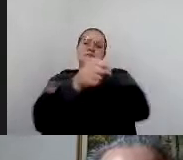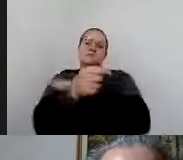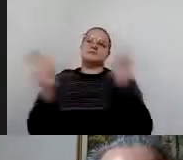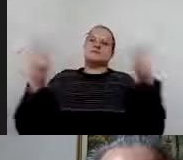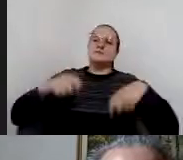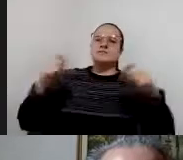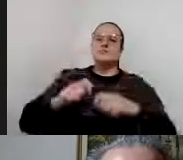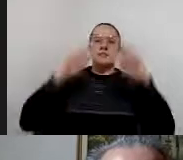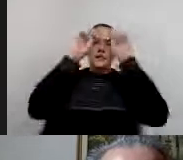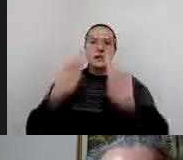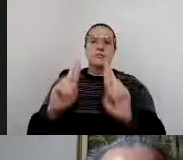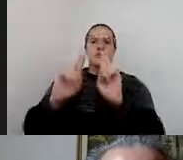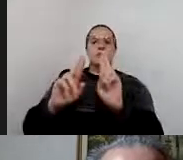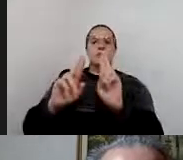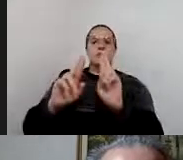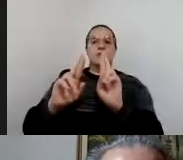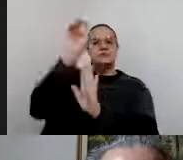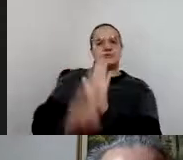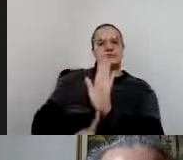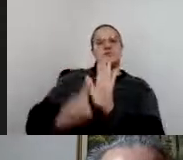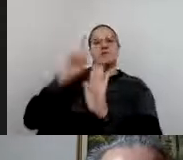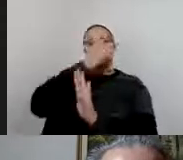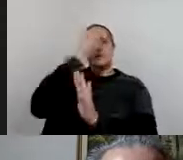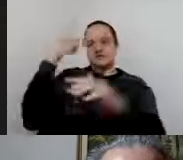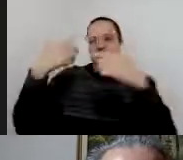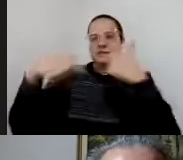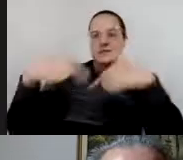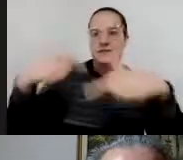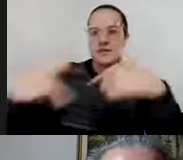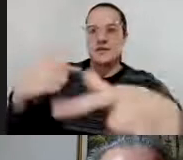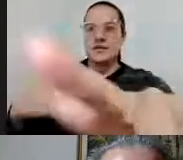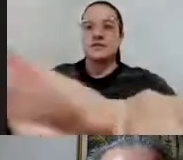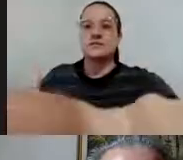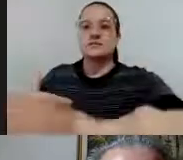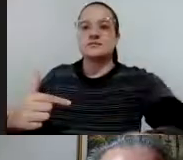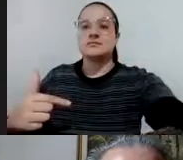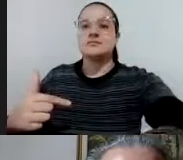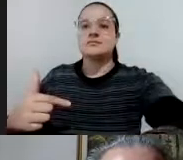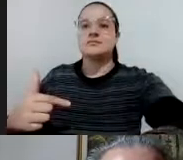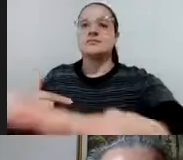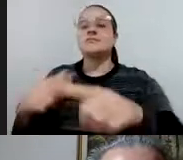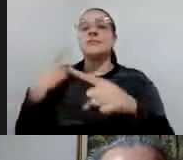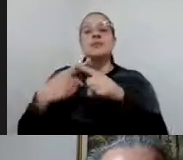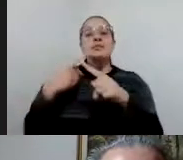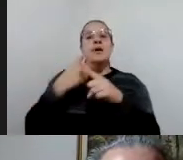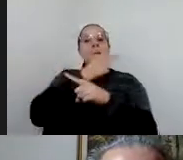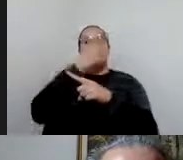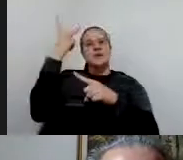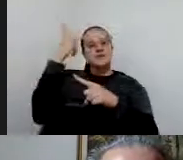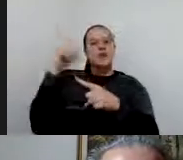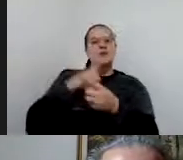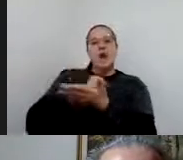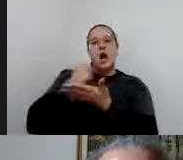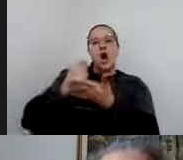trabalhador. Aliás, a gente sempre chama a atenção de que contratação de pessoas com deficiência para as empresas com 100 ou mais empregados não é